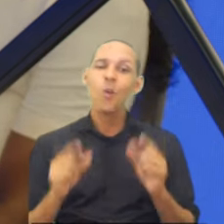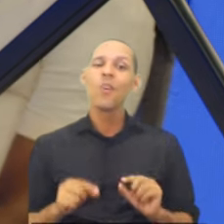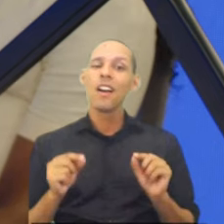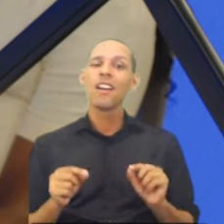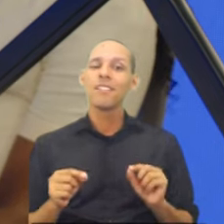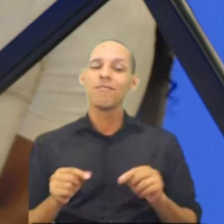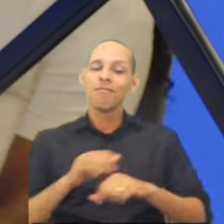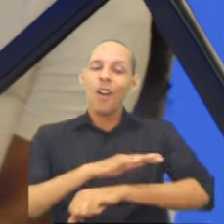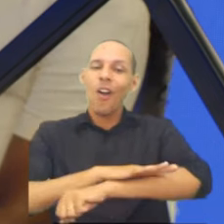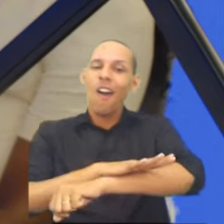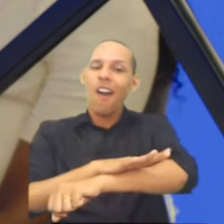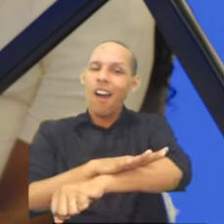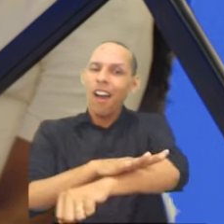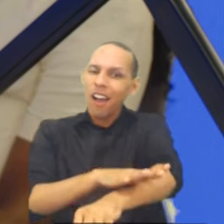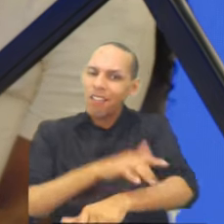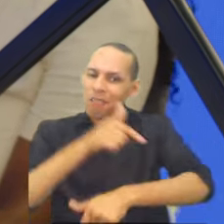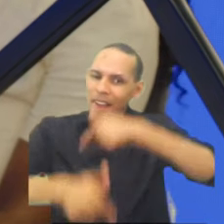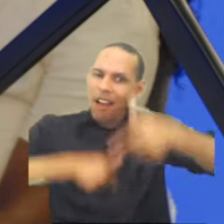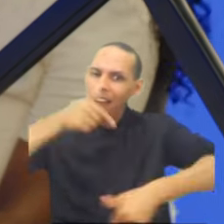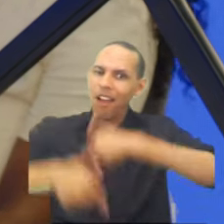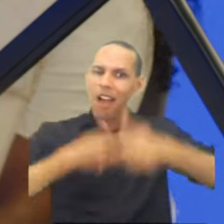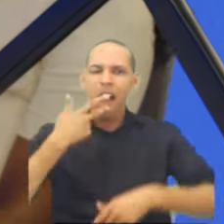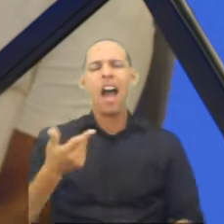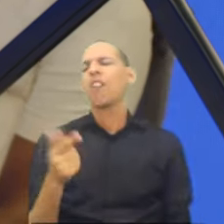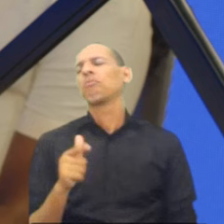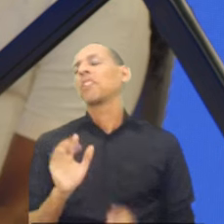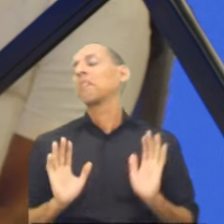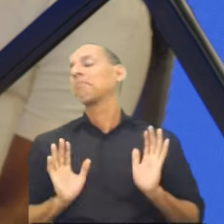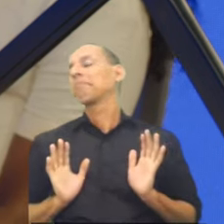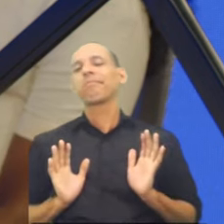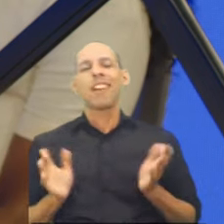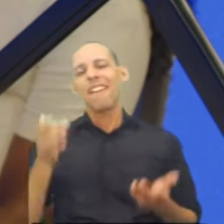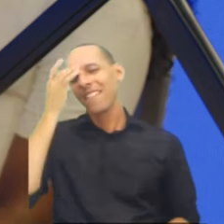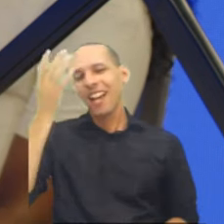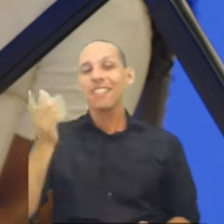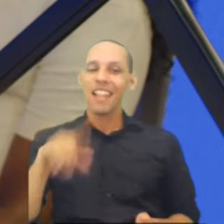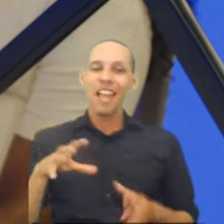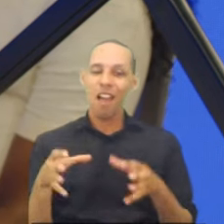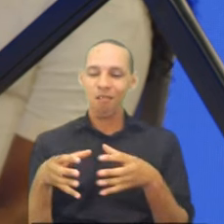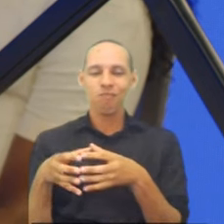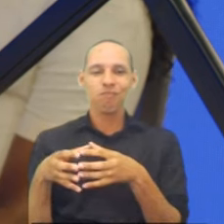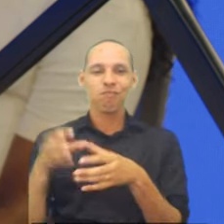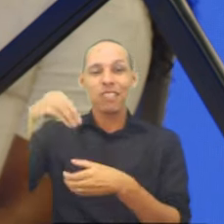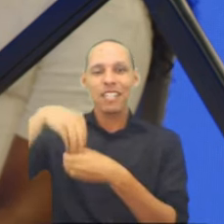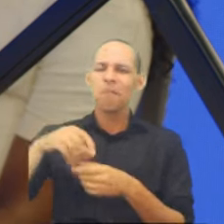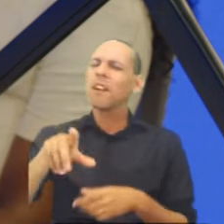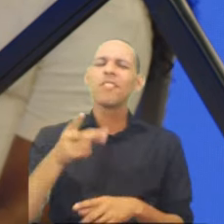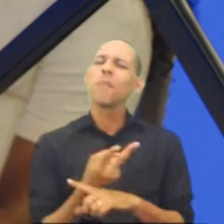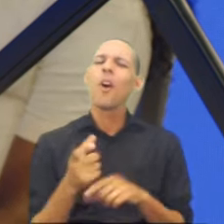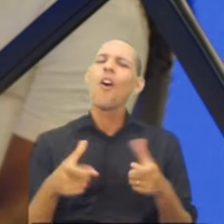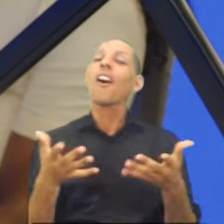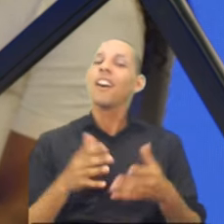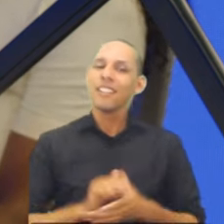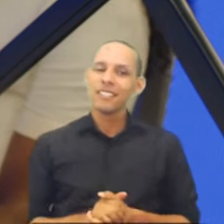falo onde o racismo opera é mais fcil dizer que não tem a bolha né Assim não tem mas